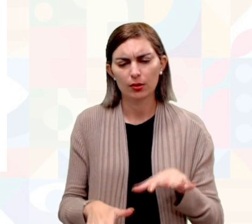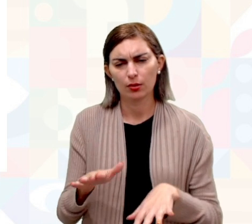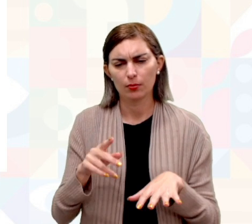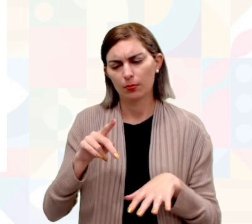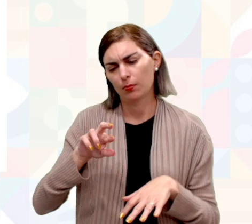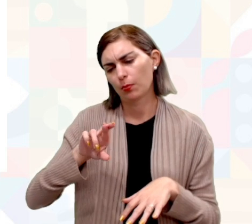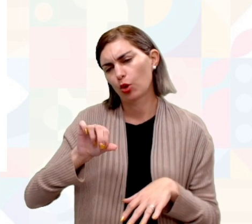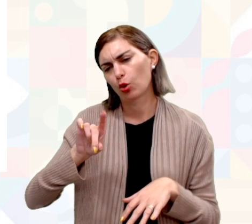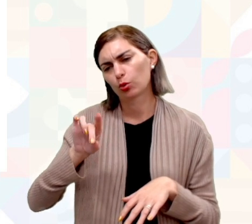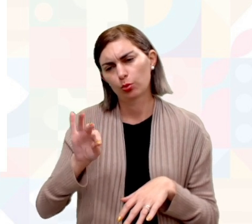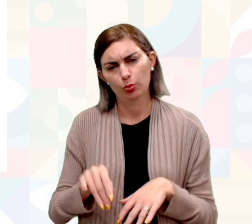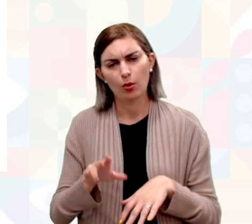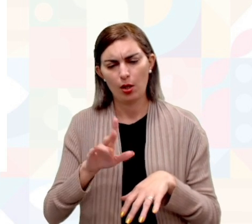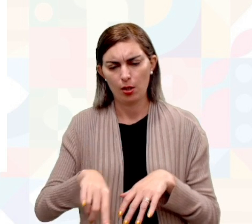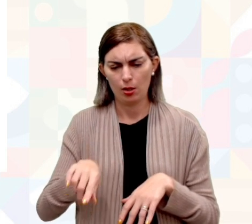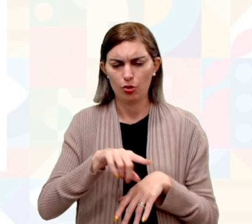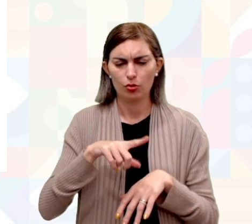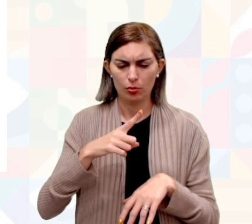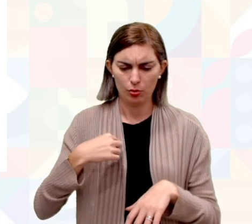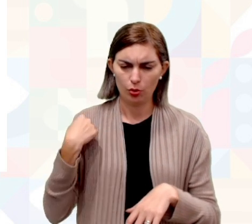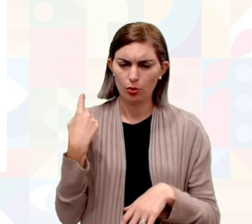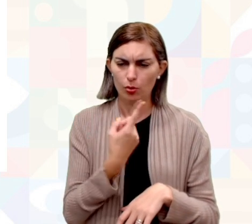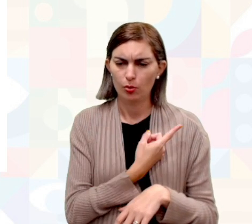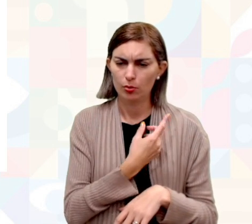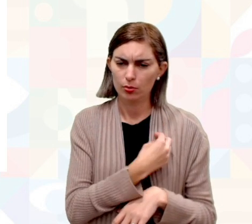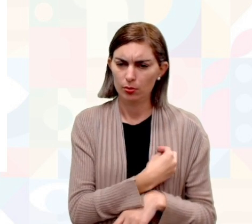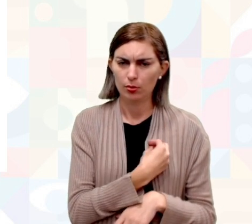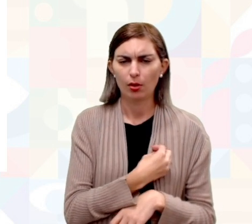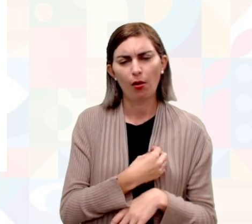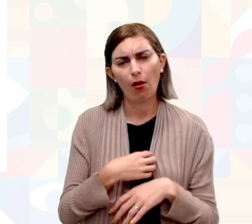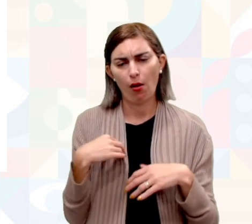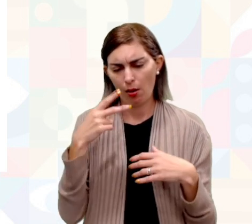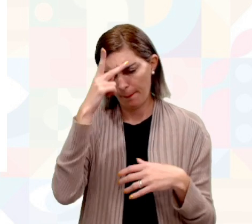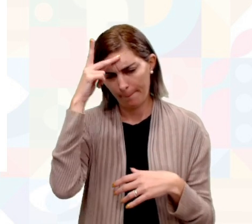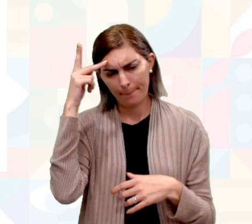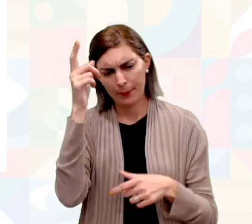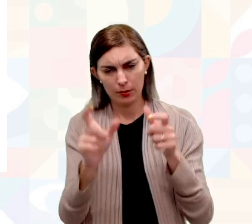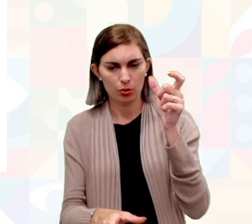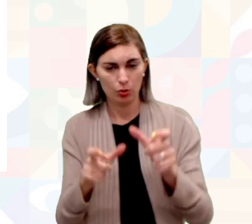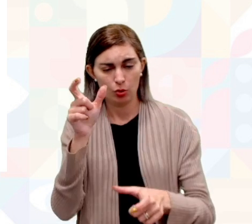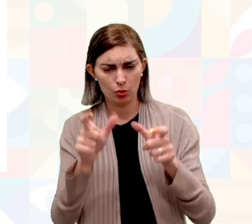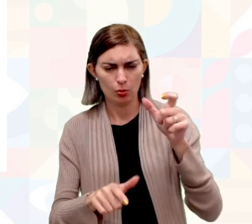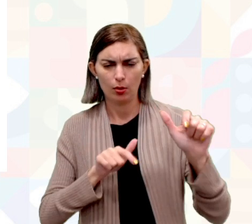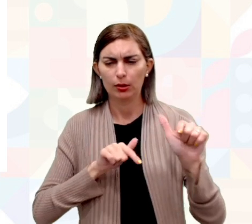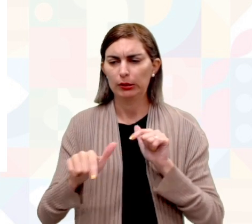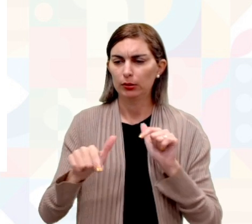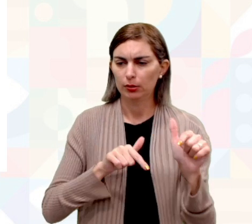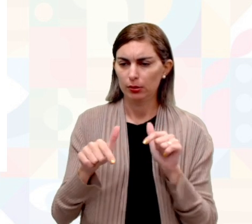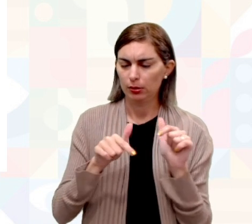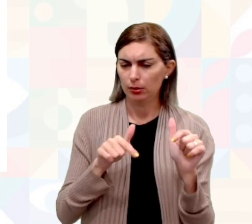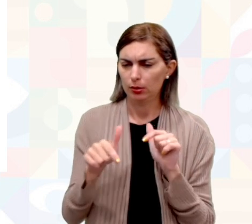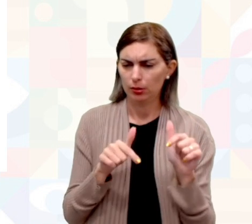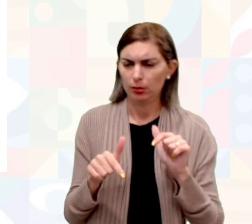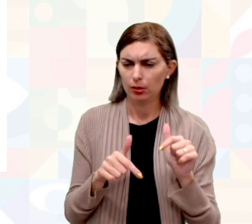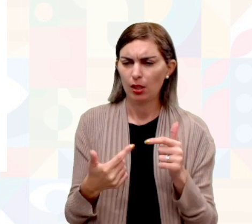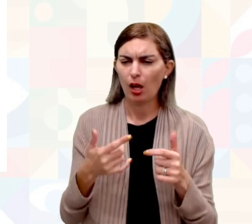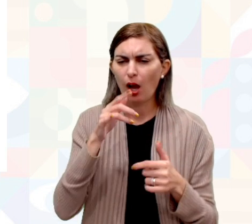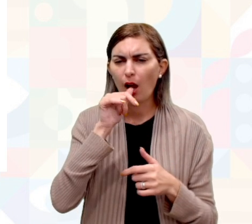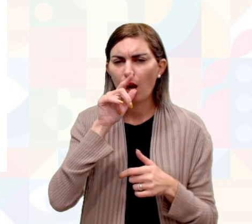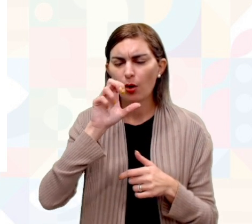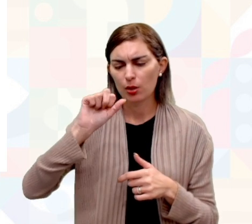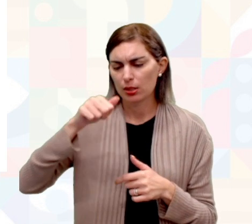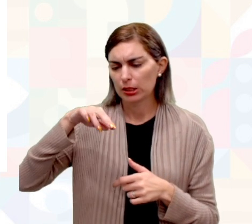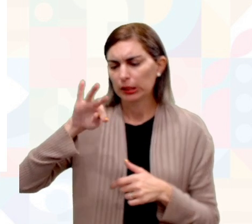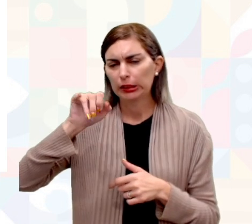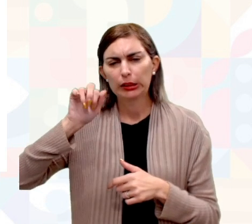produto, né? A gente trazendo para o nosso cotidiano mesmo, né? Há pessoas que trabalham com água sanitária, por exemplo,